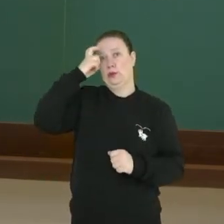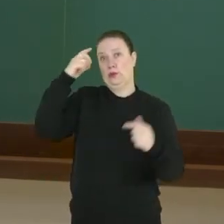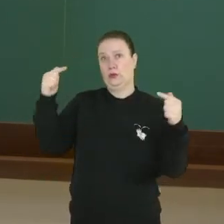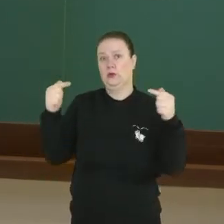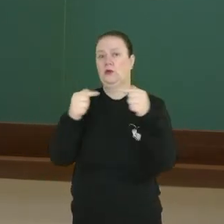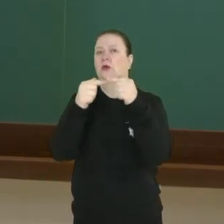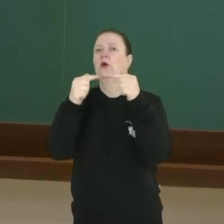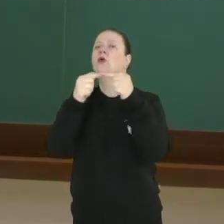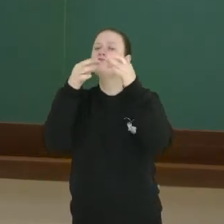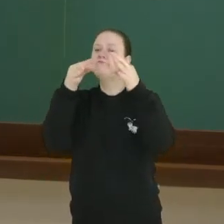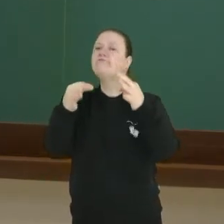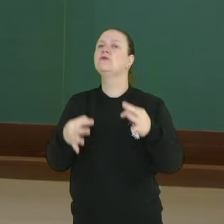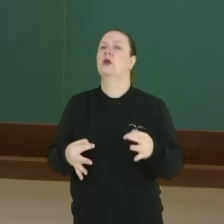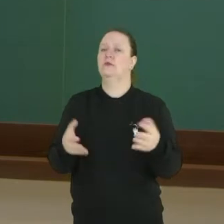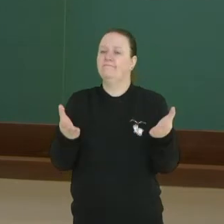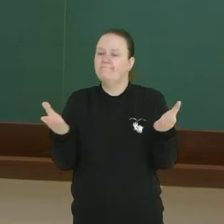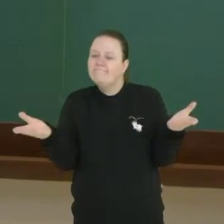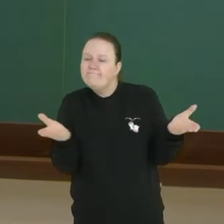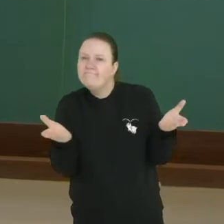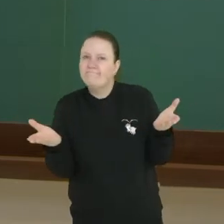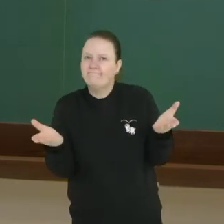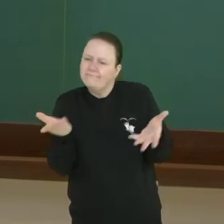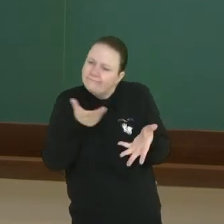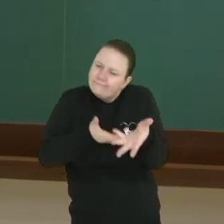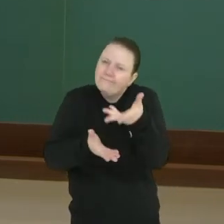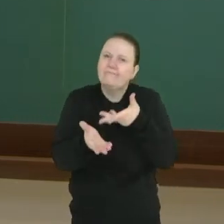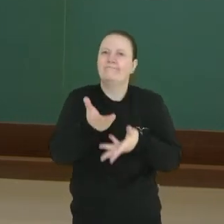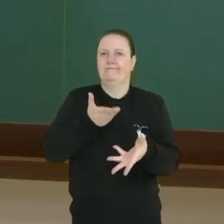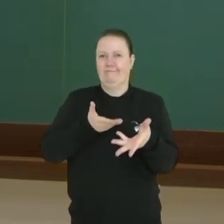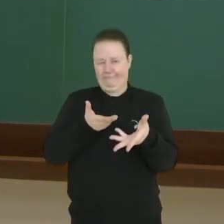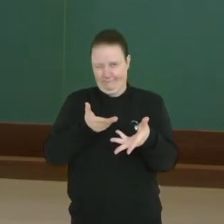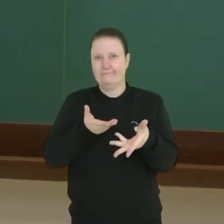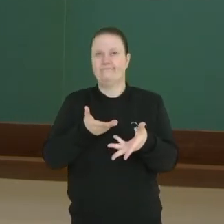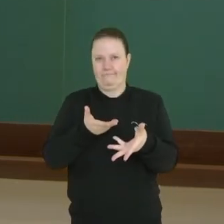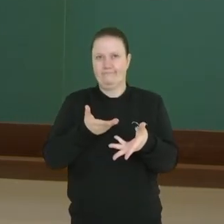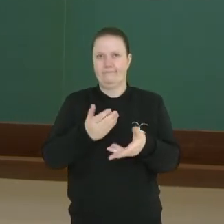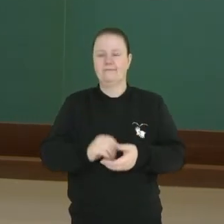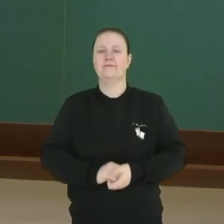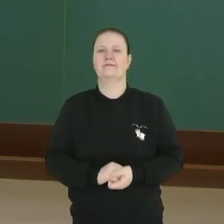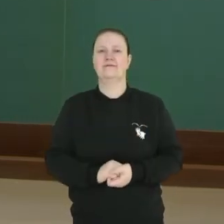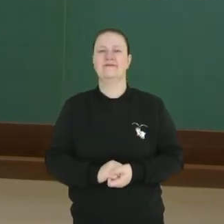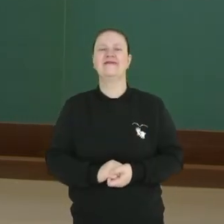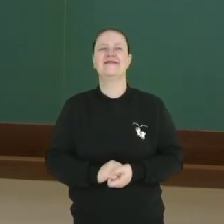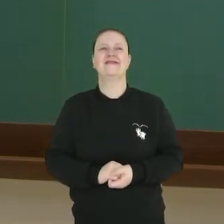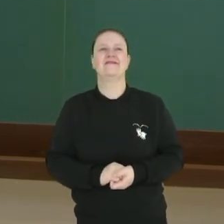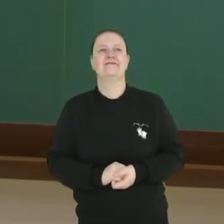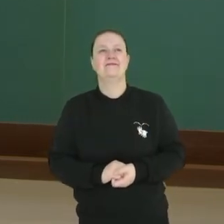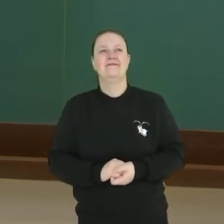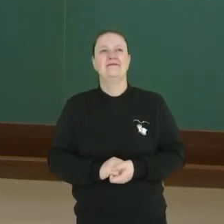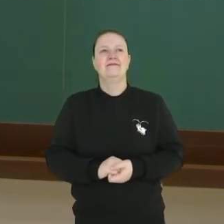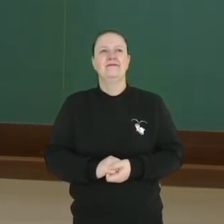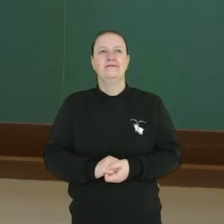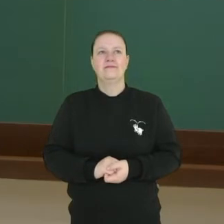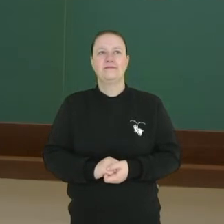para transmitir a informação até o leitor, certo? Vamos lá?